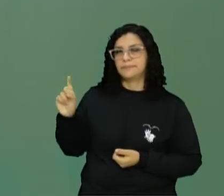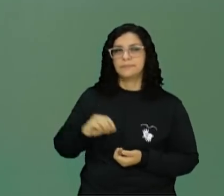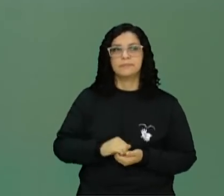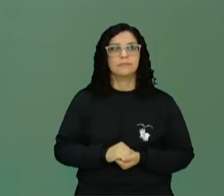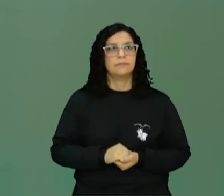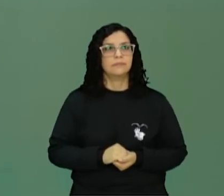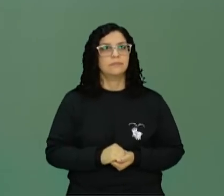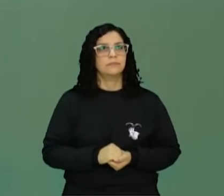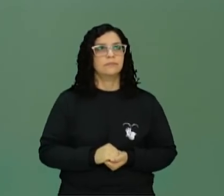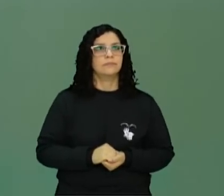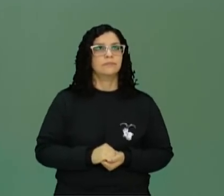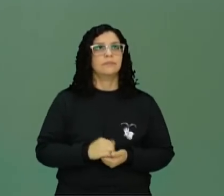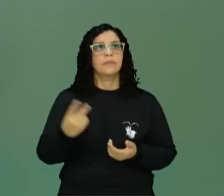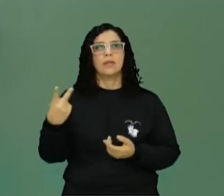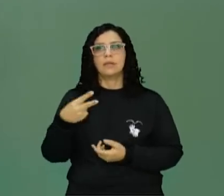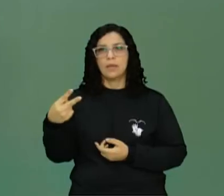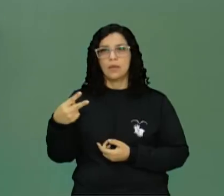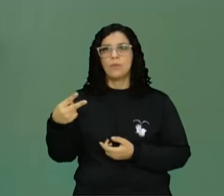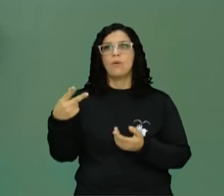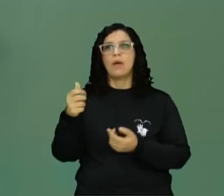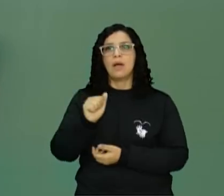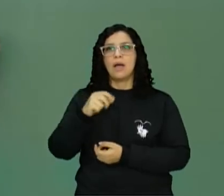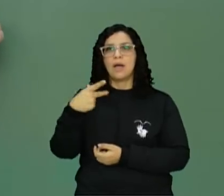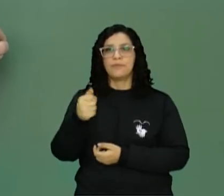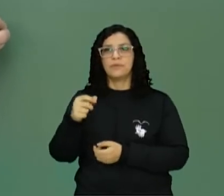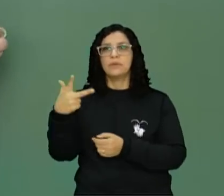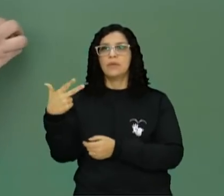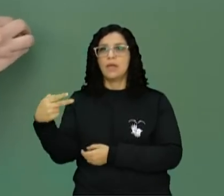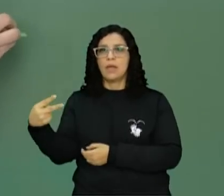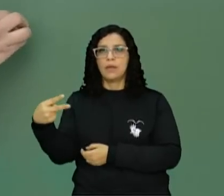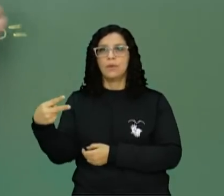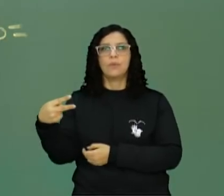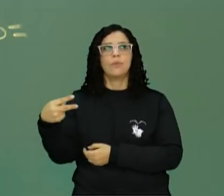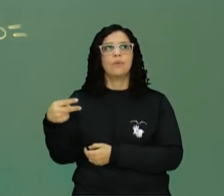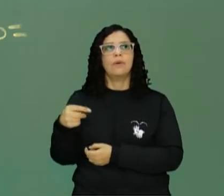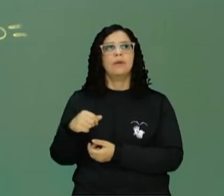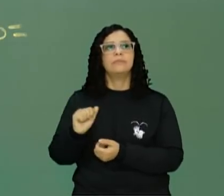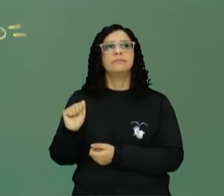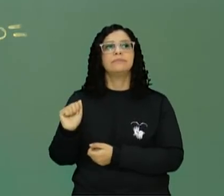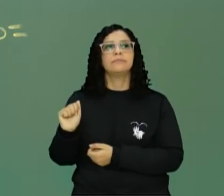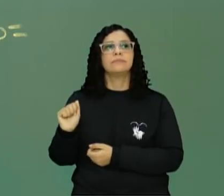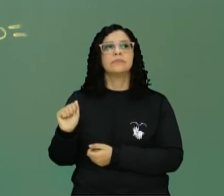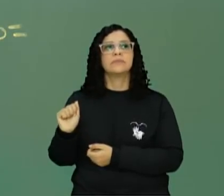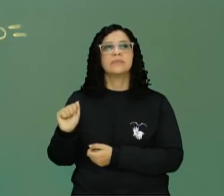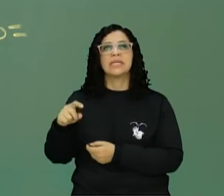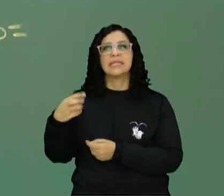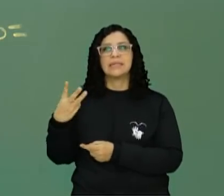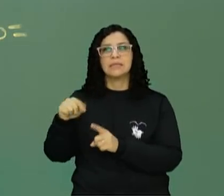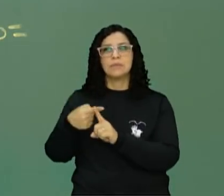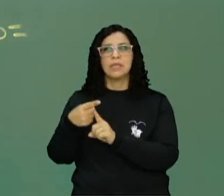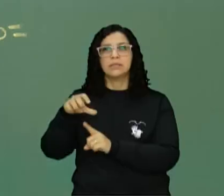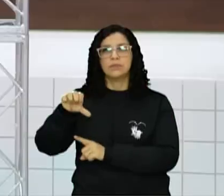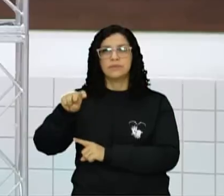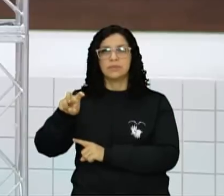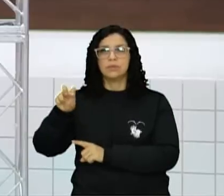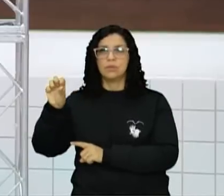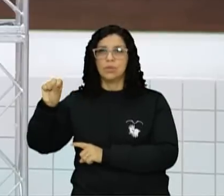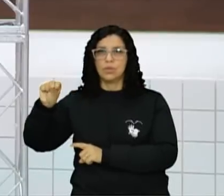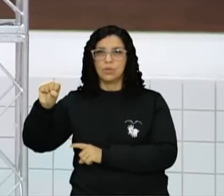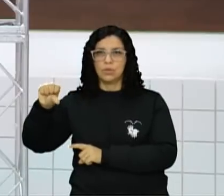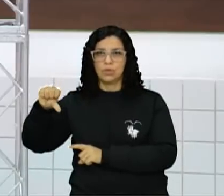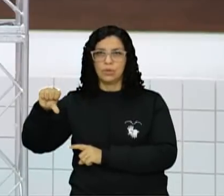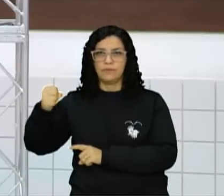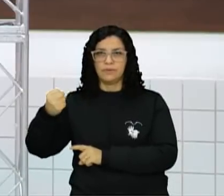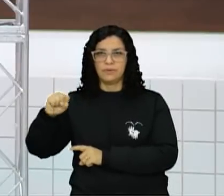mais 95 e, portanto, o A20 é igual a 3 mais 95, 98.